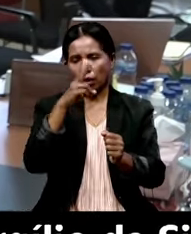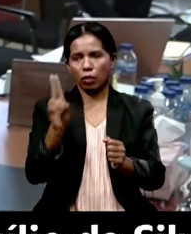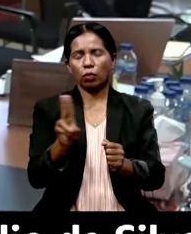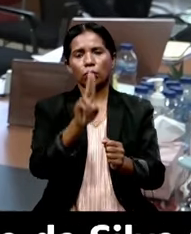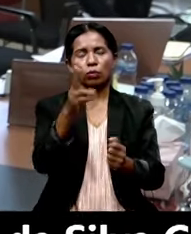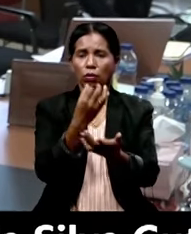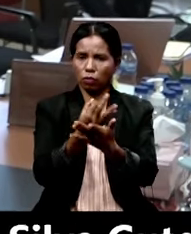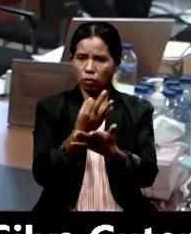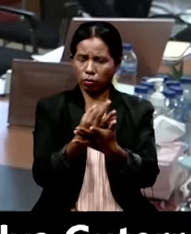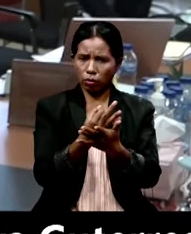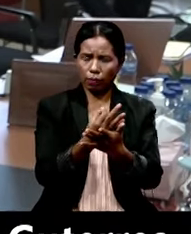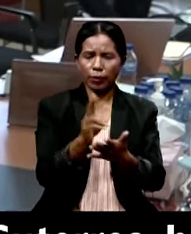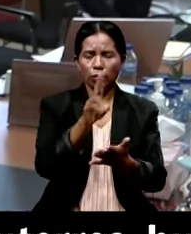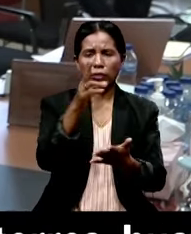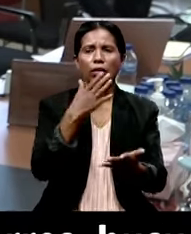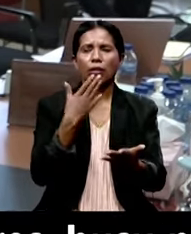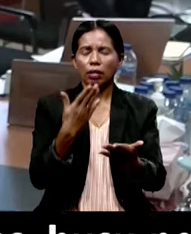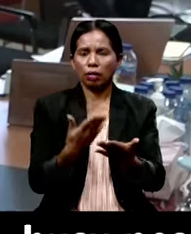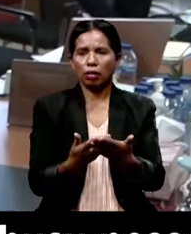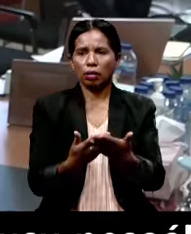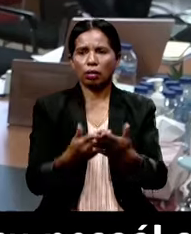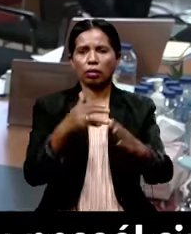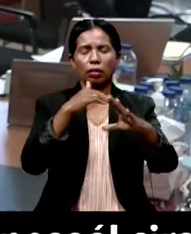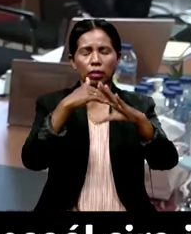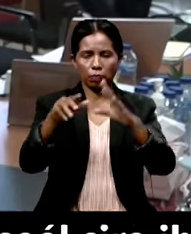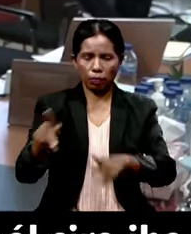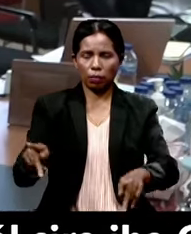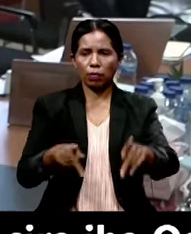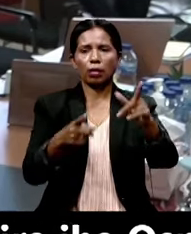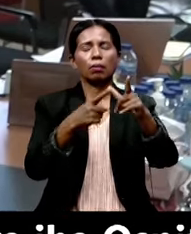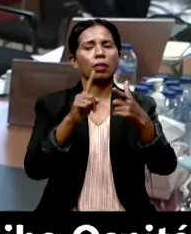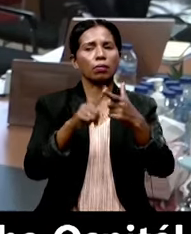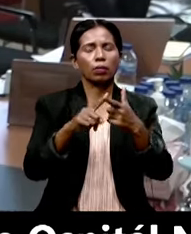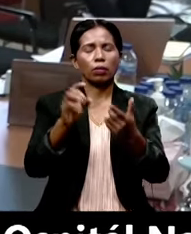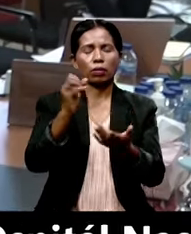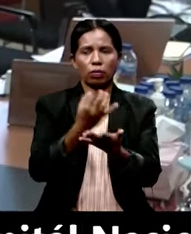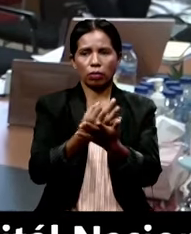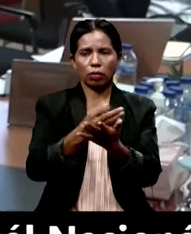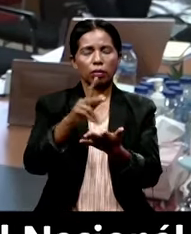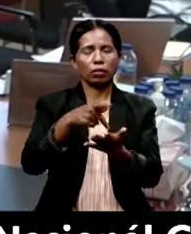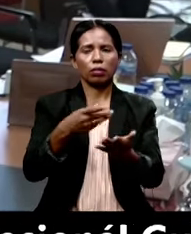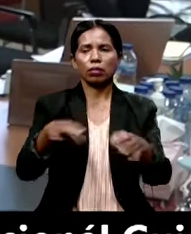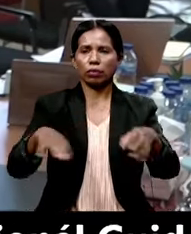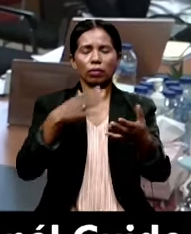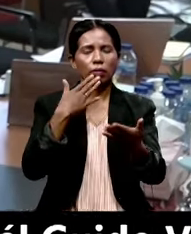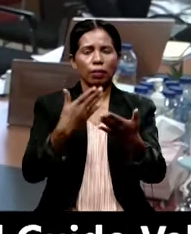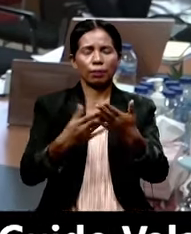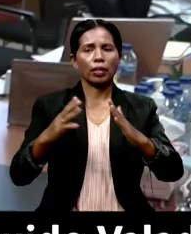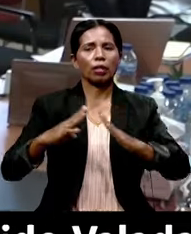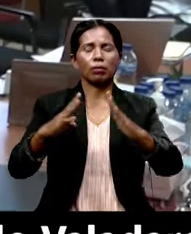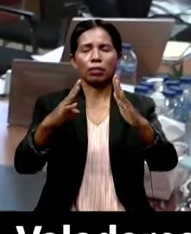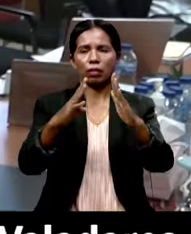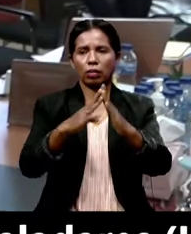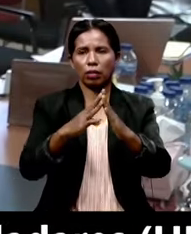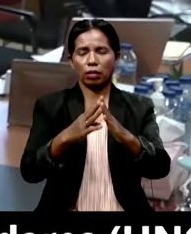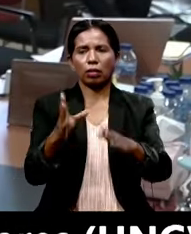a execução dia, como que é a transferência pública dele, mas bem, salário e vencimento, bens de serviço, capital menor,